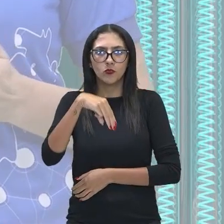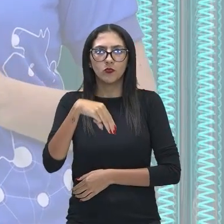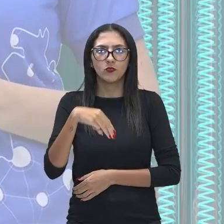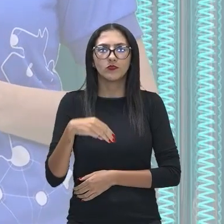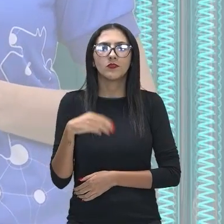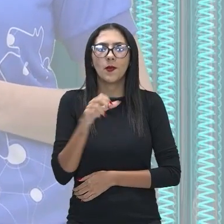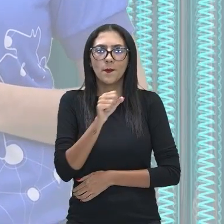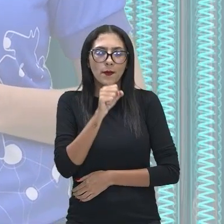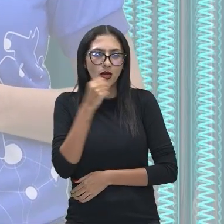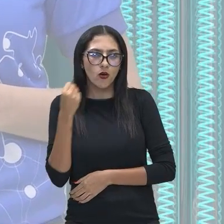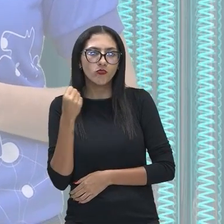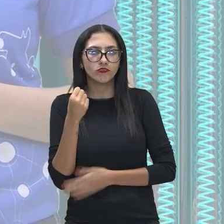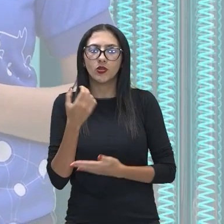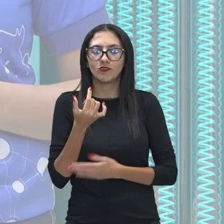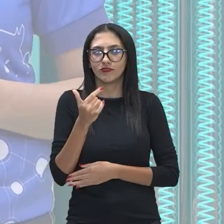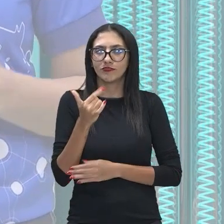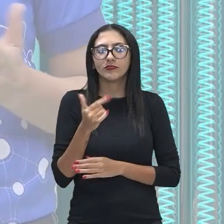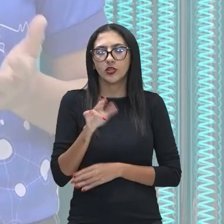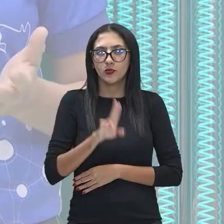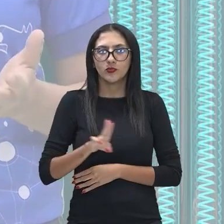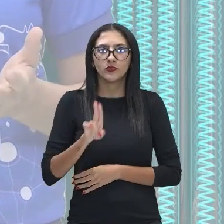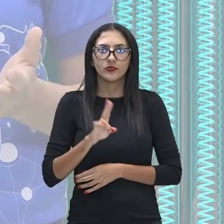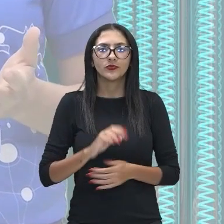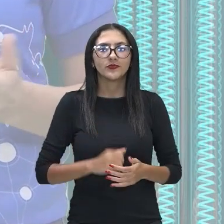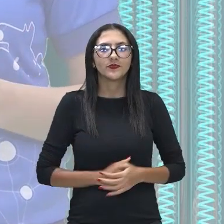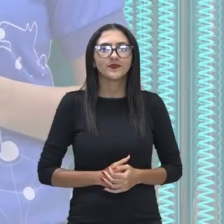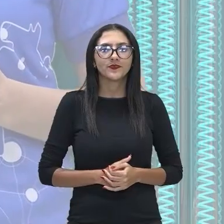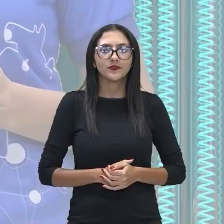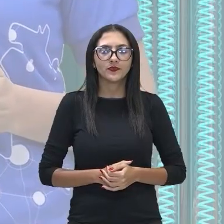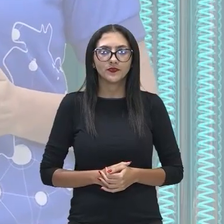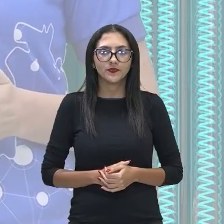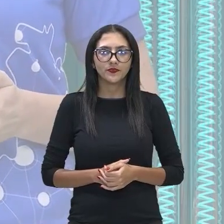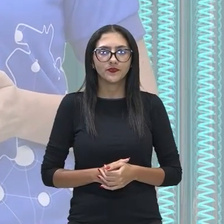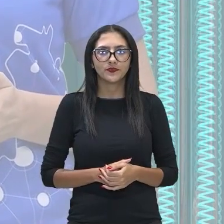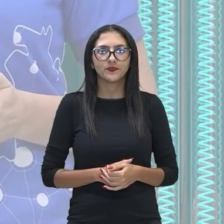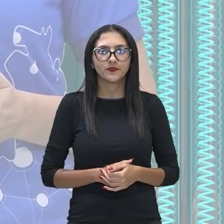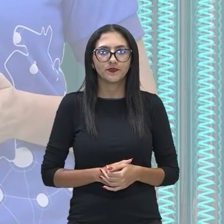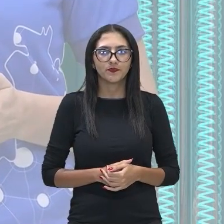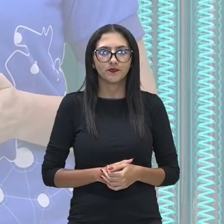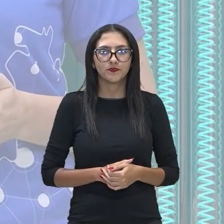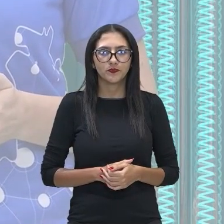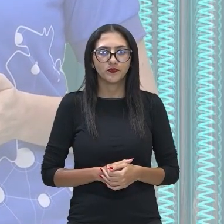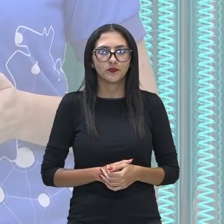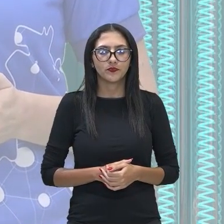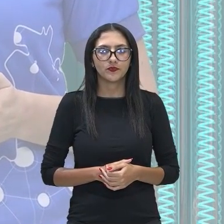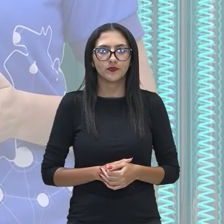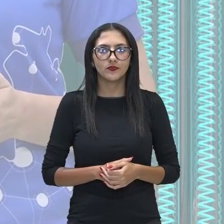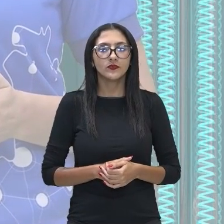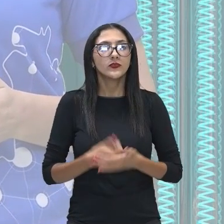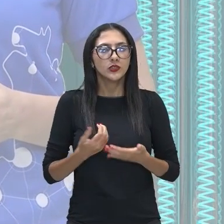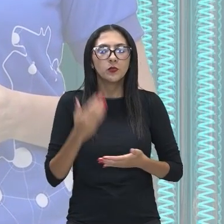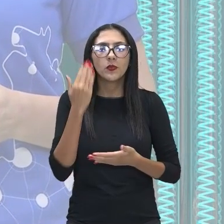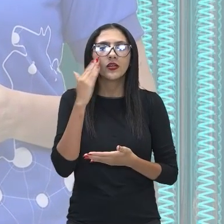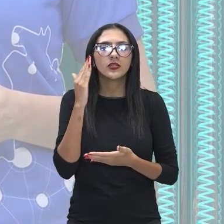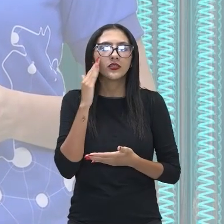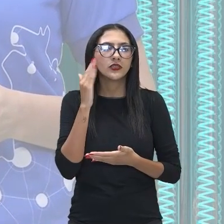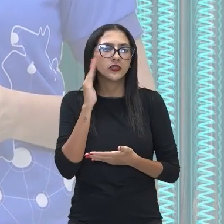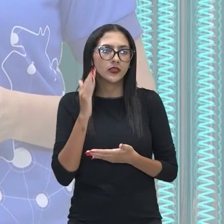vai utilizar isso aqui, certo? Continuando um pouquinho mais, para se referir à quantidade de